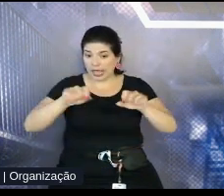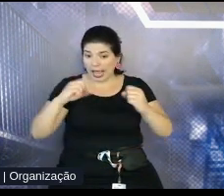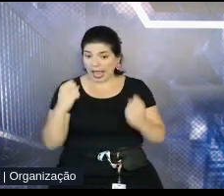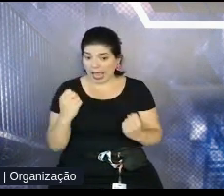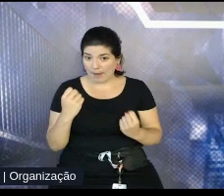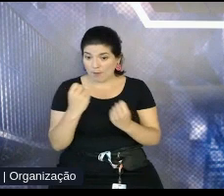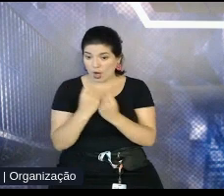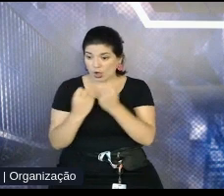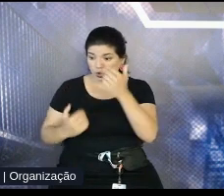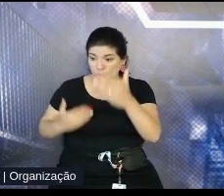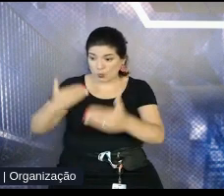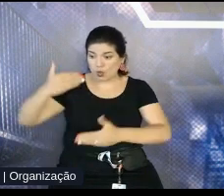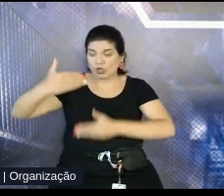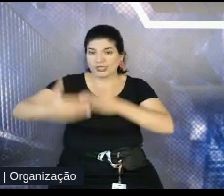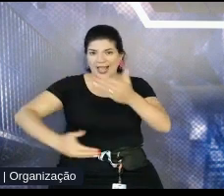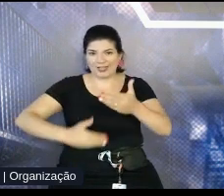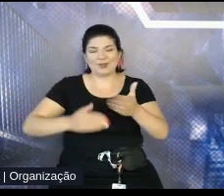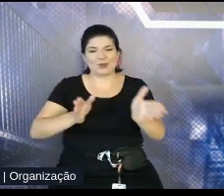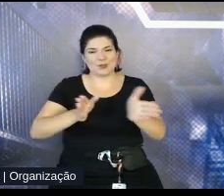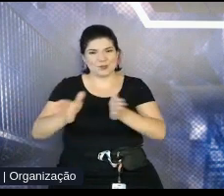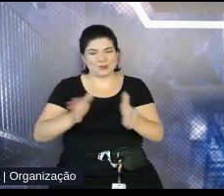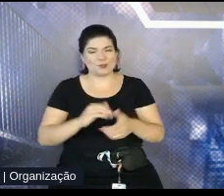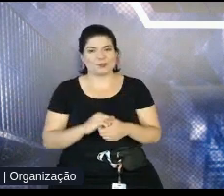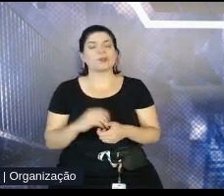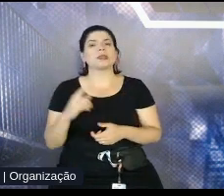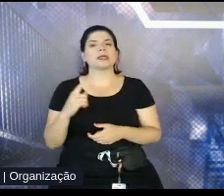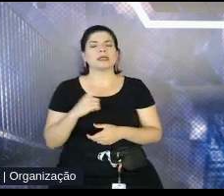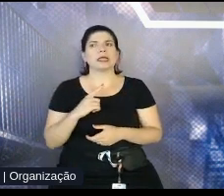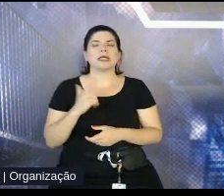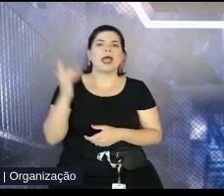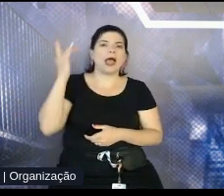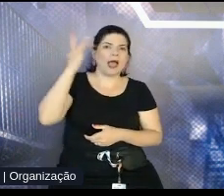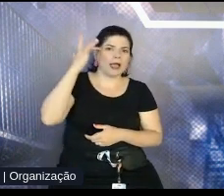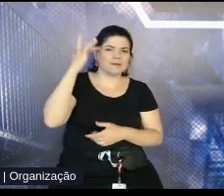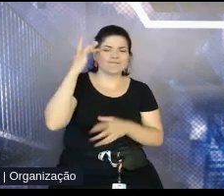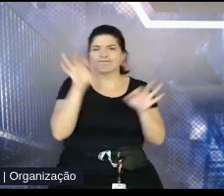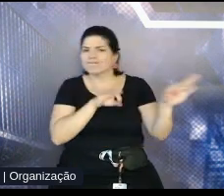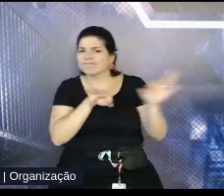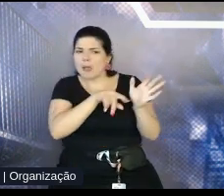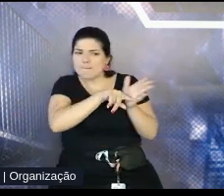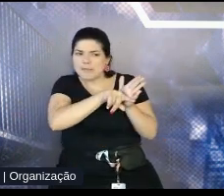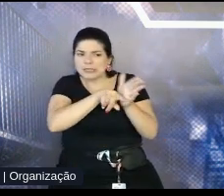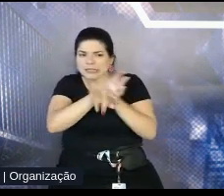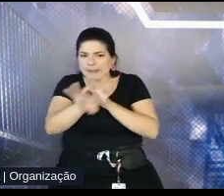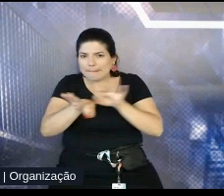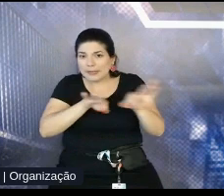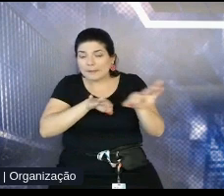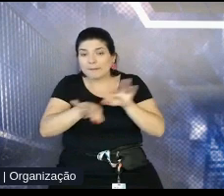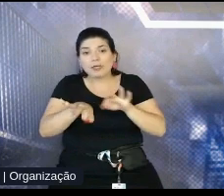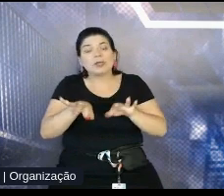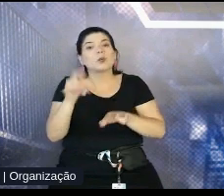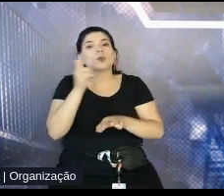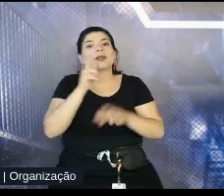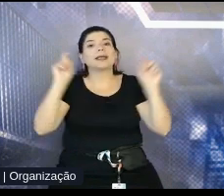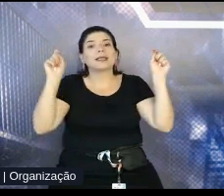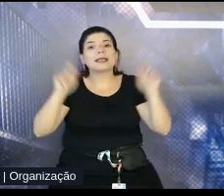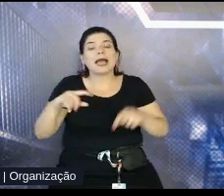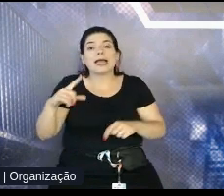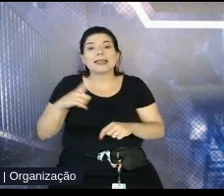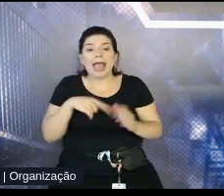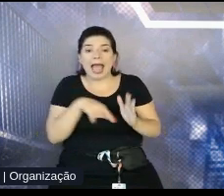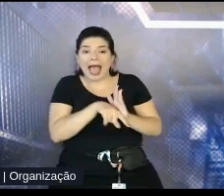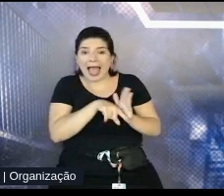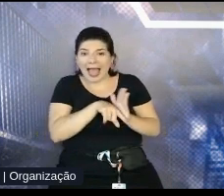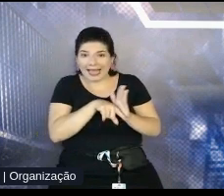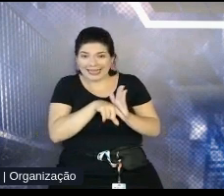né? Então, a gente vem construindo hipóteses, a gente vem construindo pesquisas, frente a gente conseguir ter análise